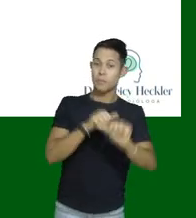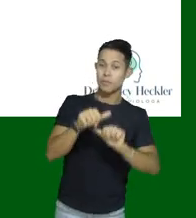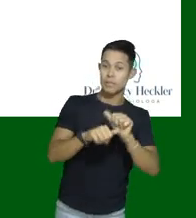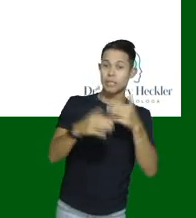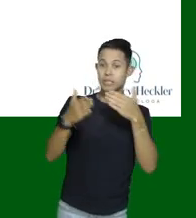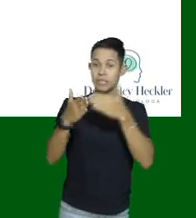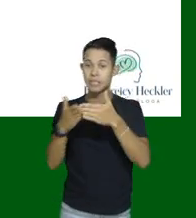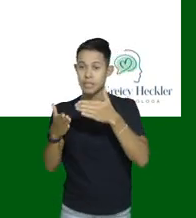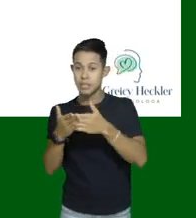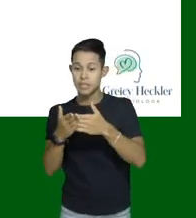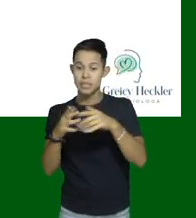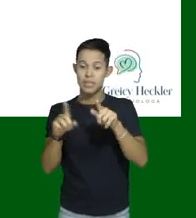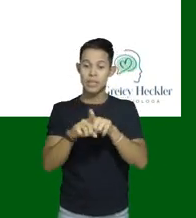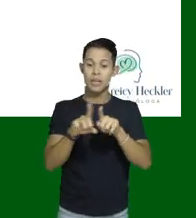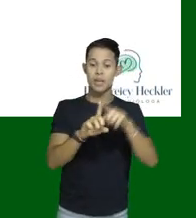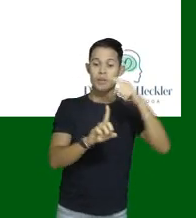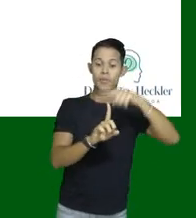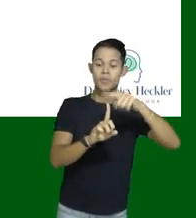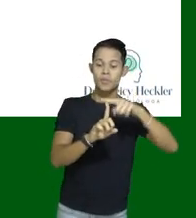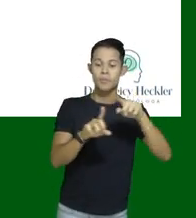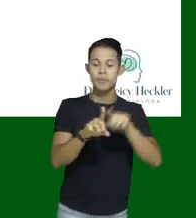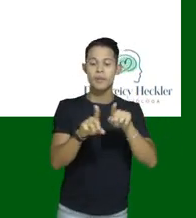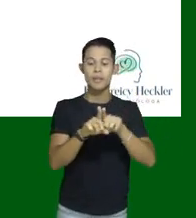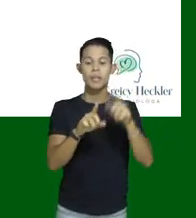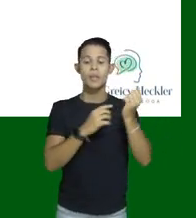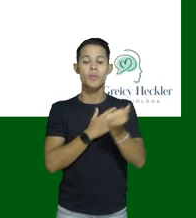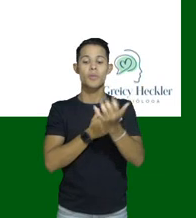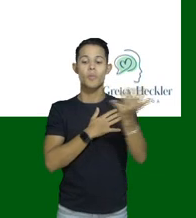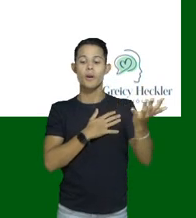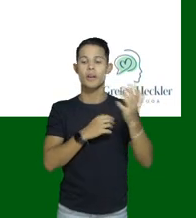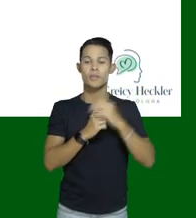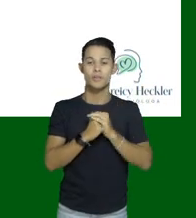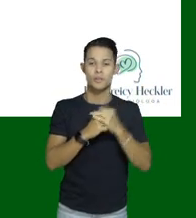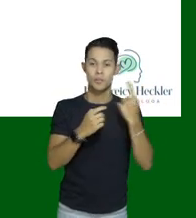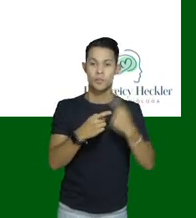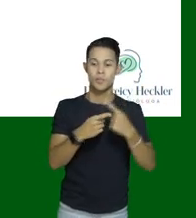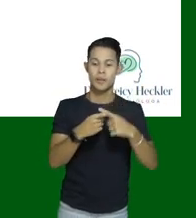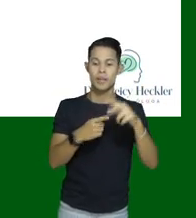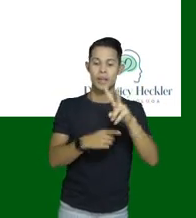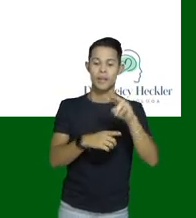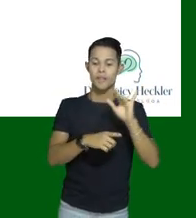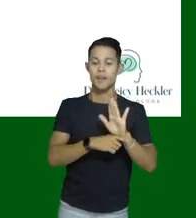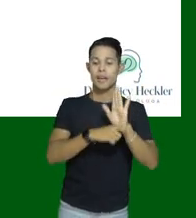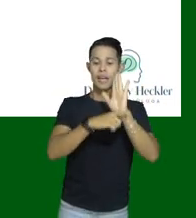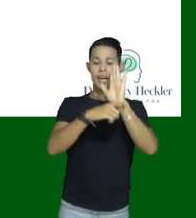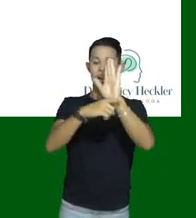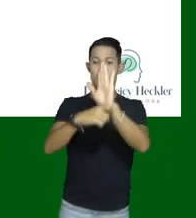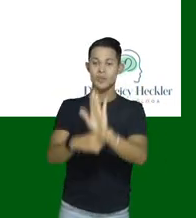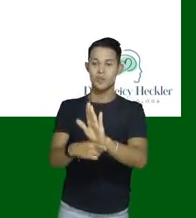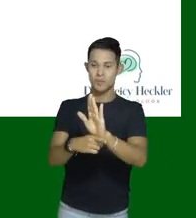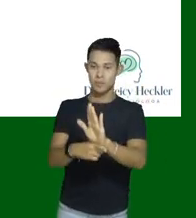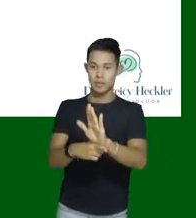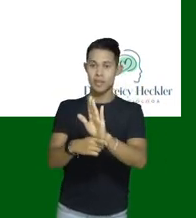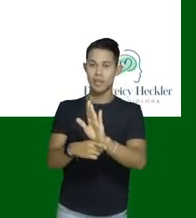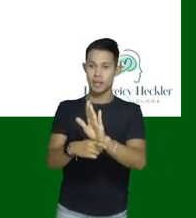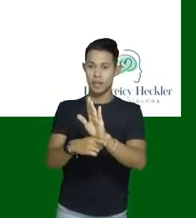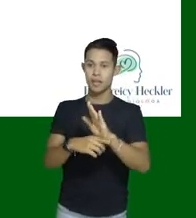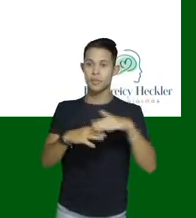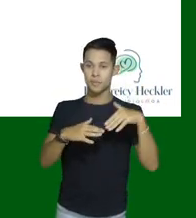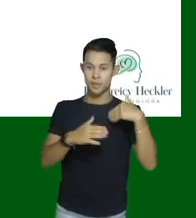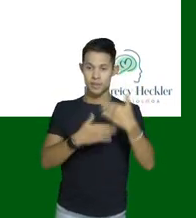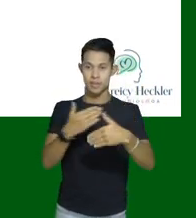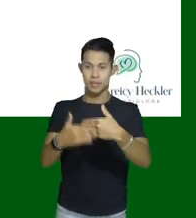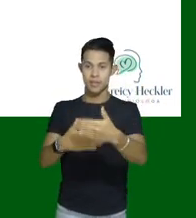o quanto que está alterado. Porque ele vai ajudar na ativação dos processadores de leitura e de escrita e